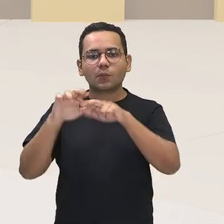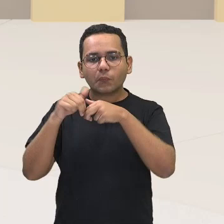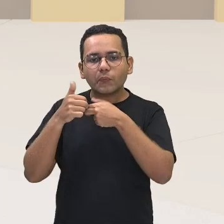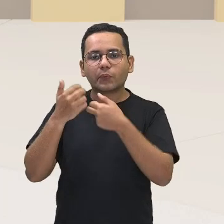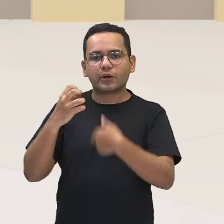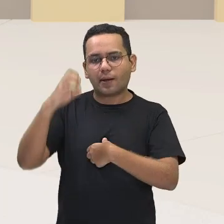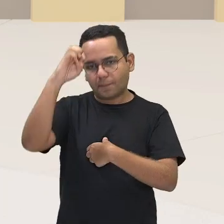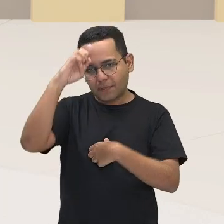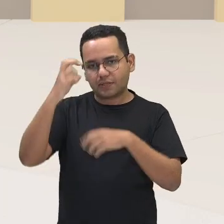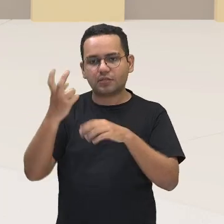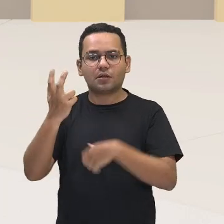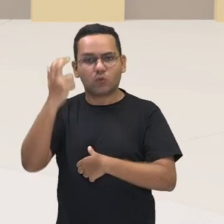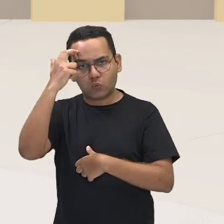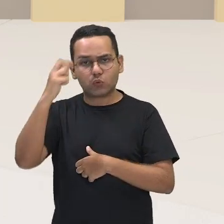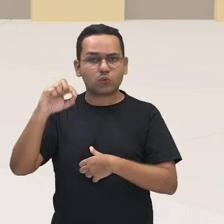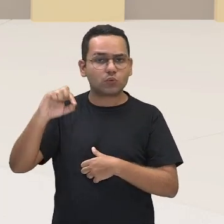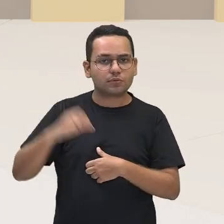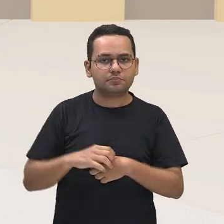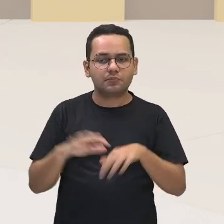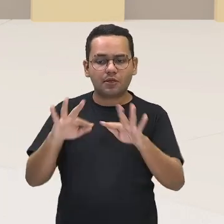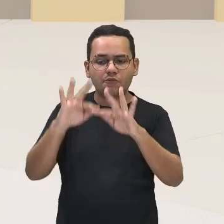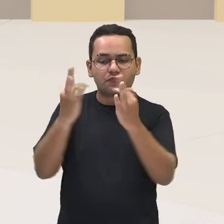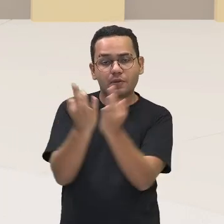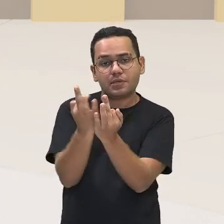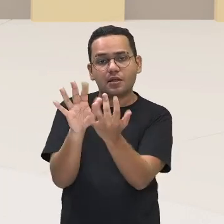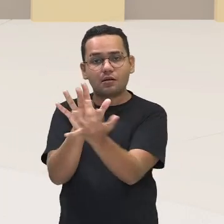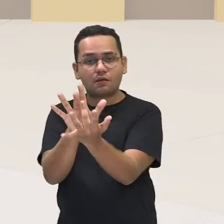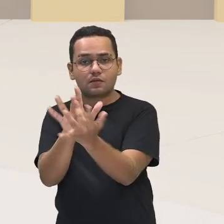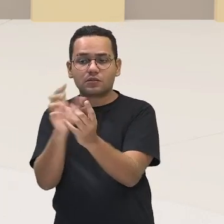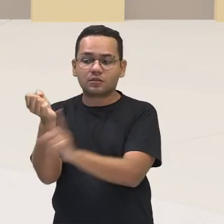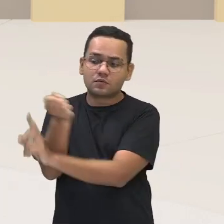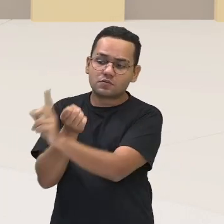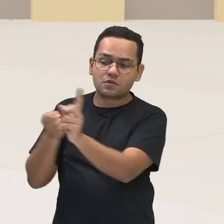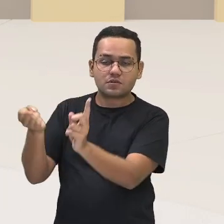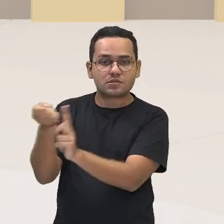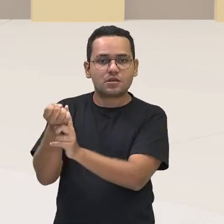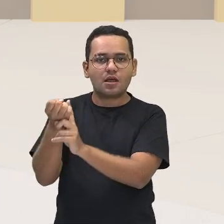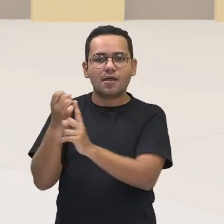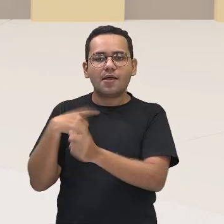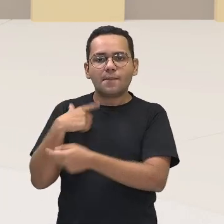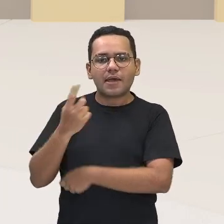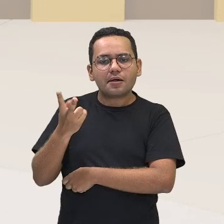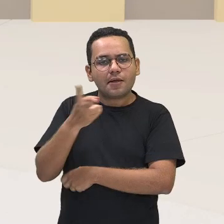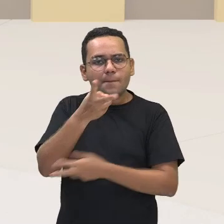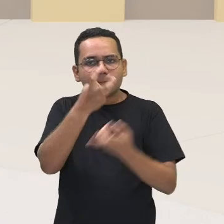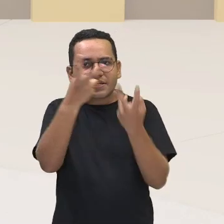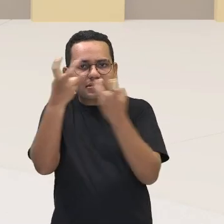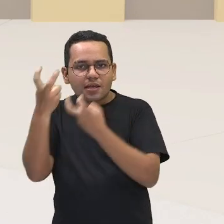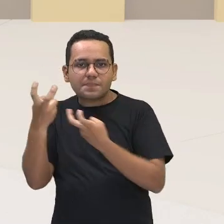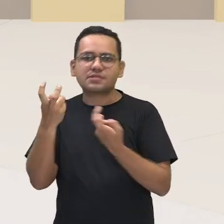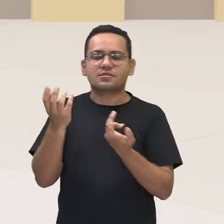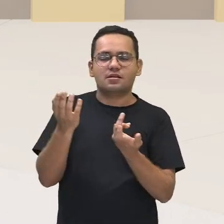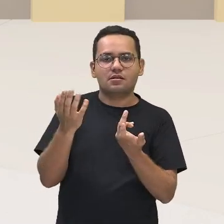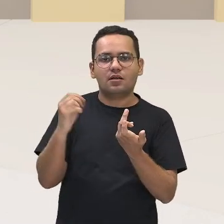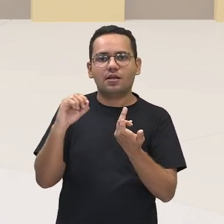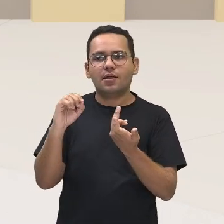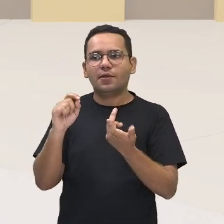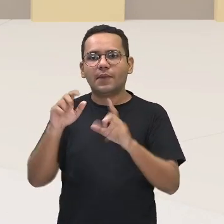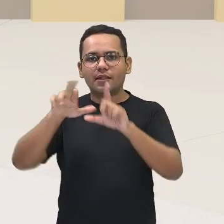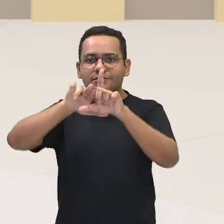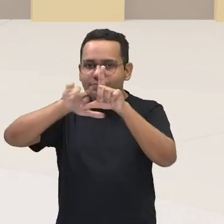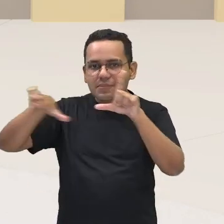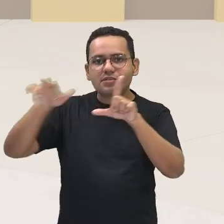também pelo meio familiar, pelo meio social, pela observação, pelas mídias. Então, todo